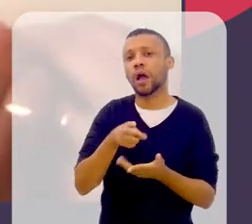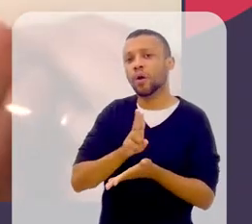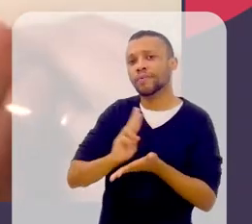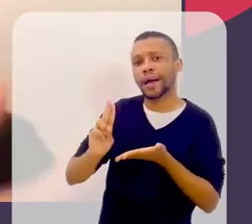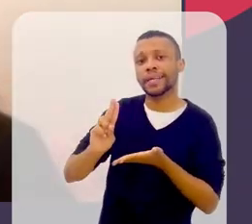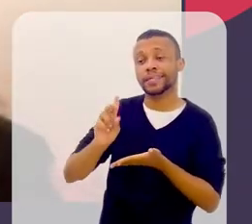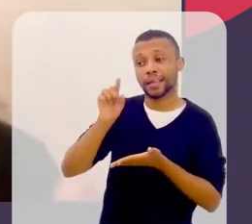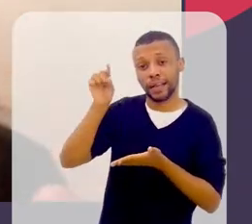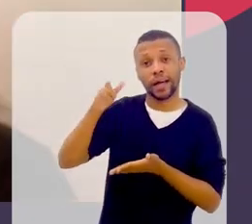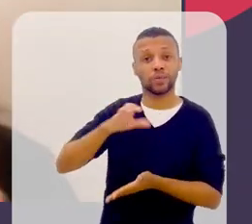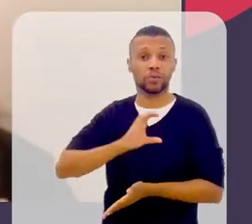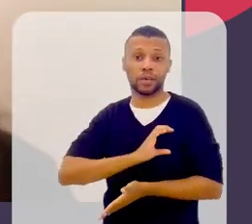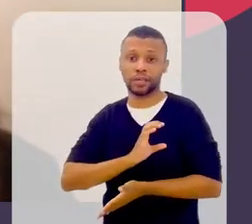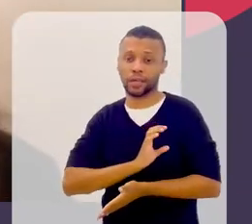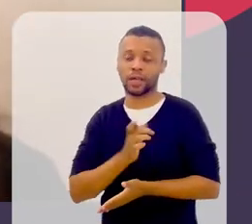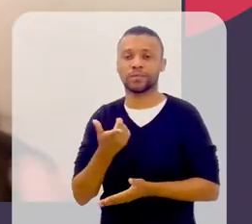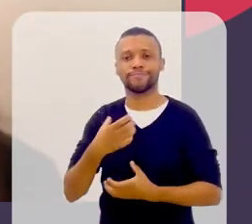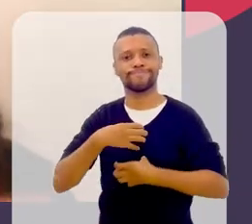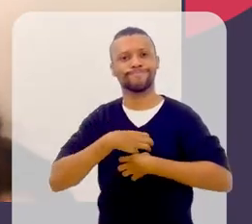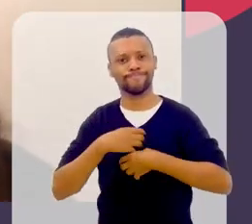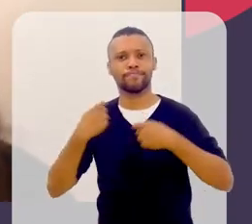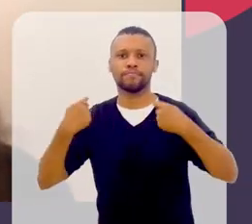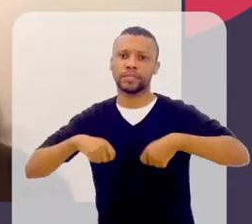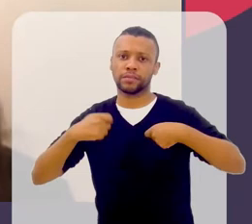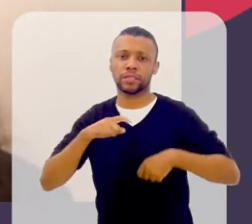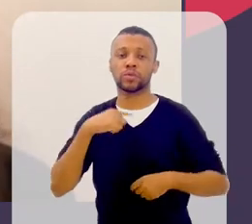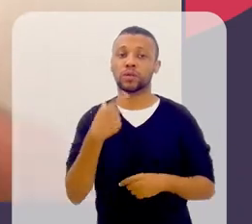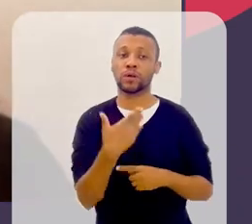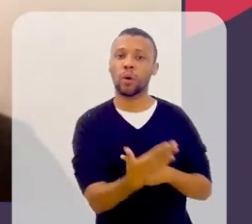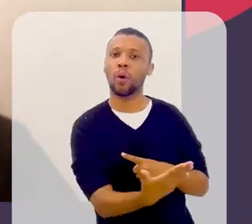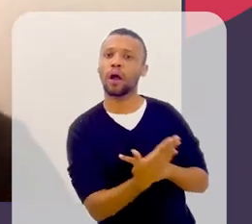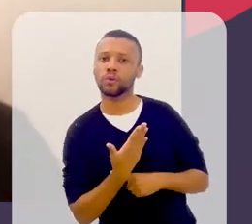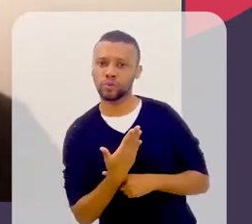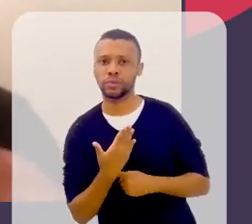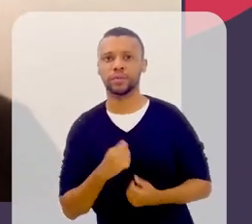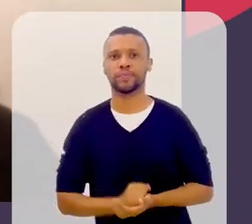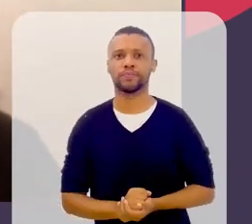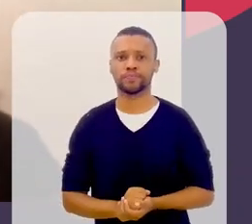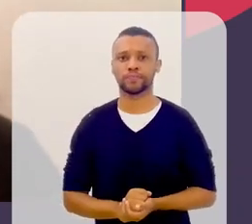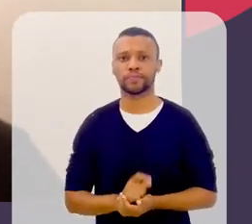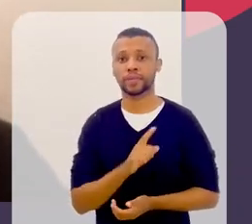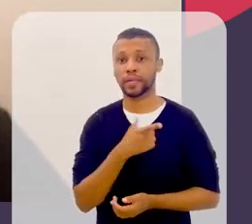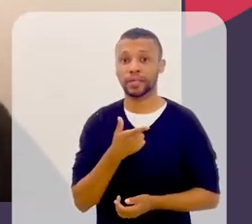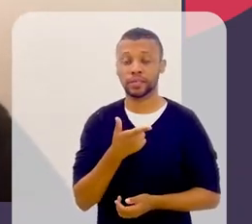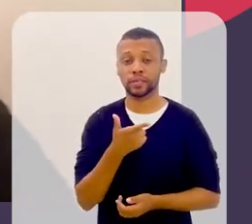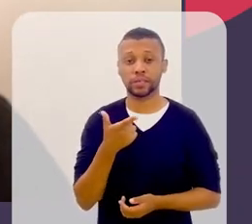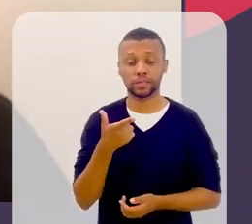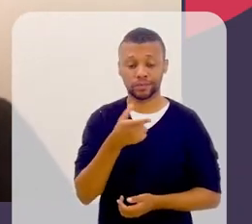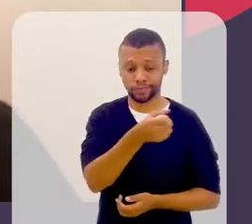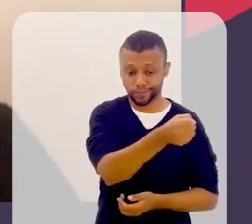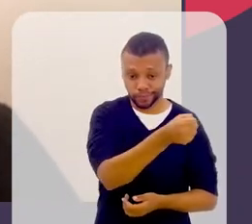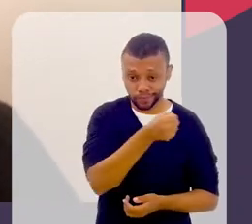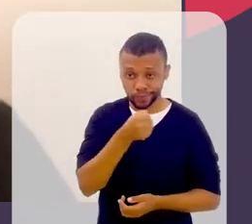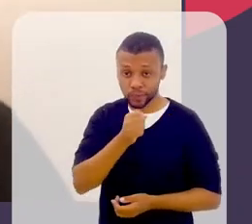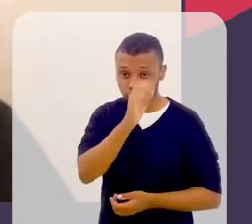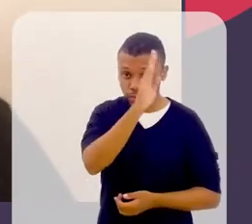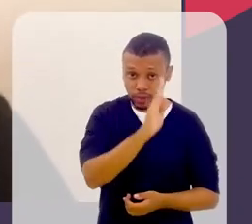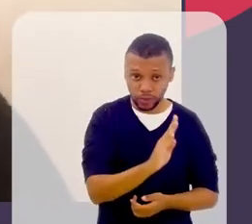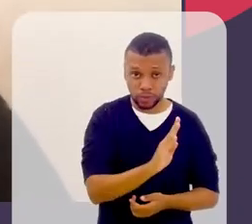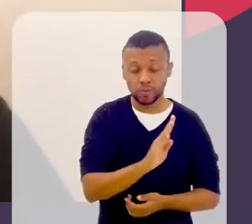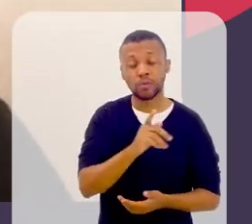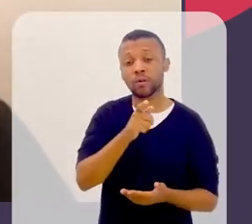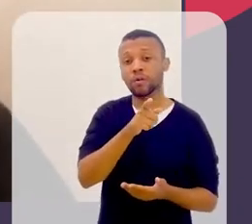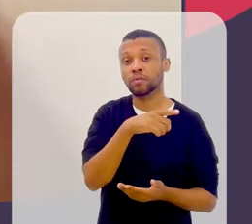que a universidade no Canadá sentiu necessidade da nossa colaboração. Eles tiraram a gente do